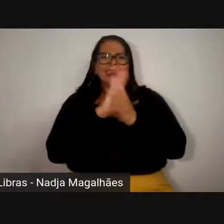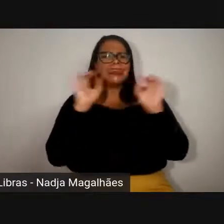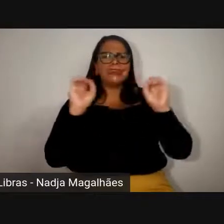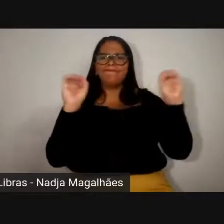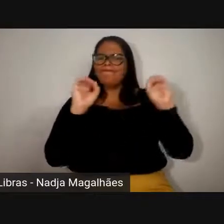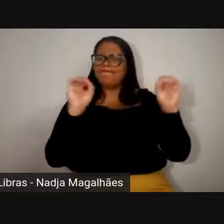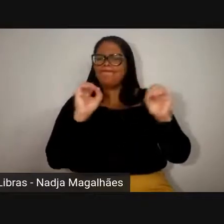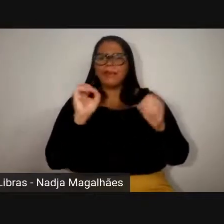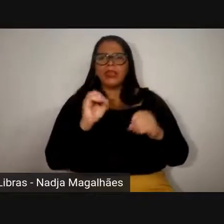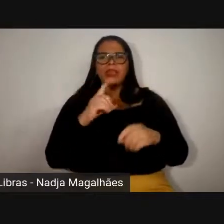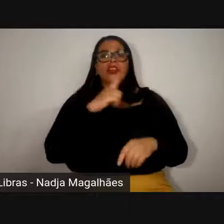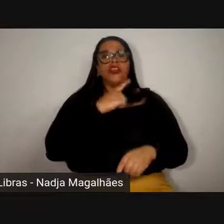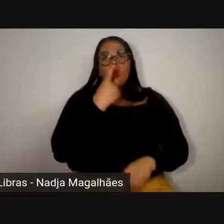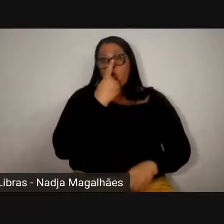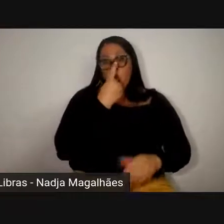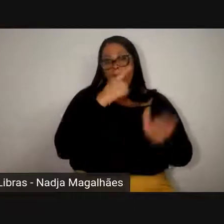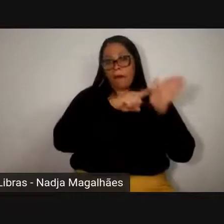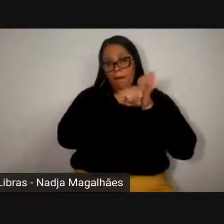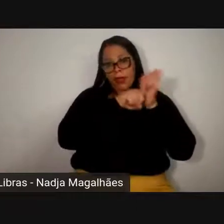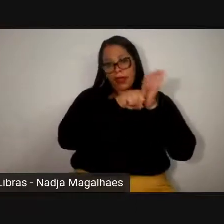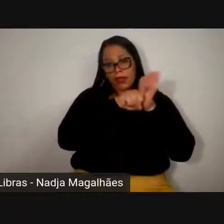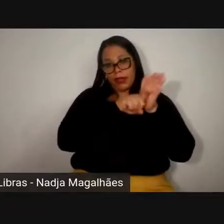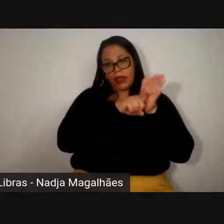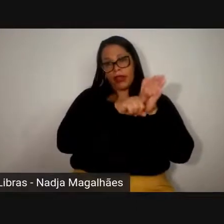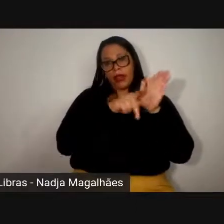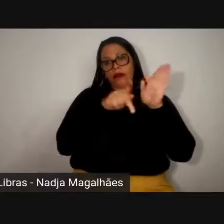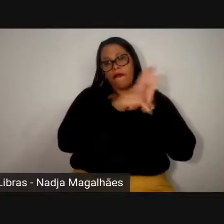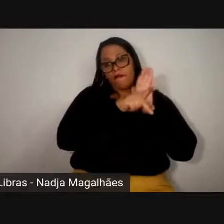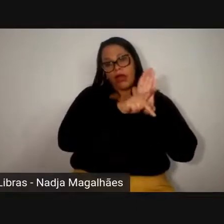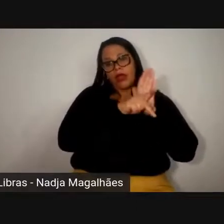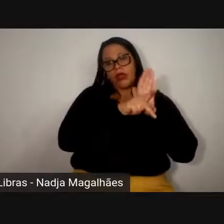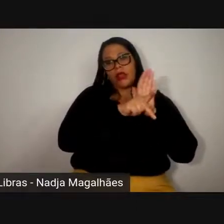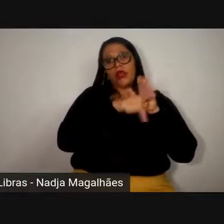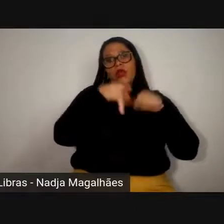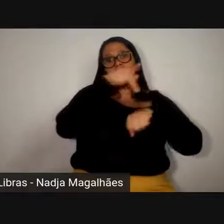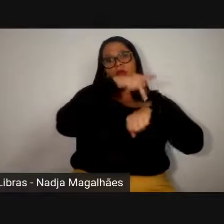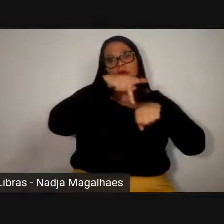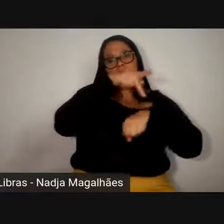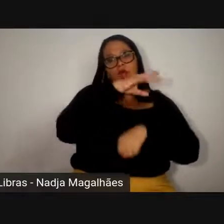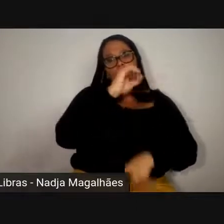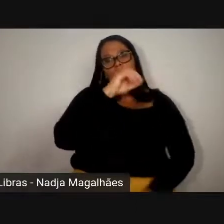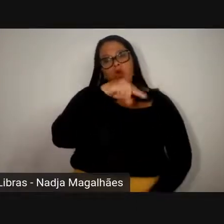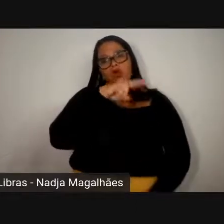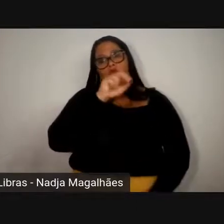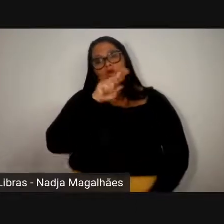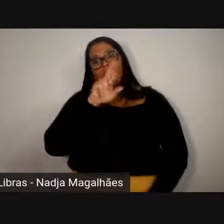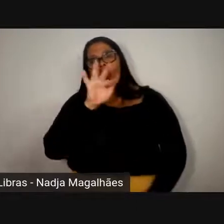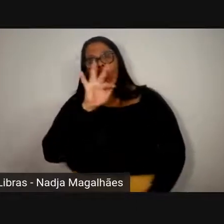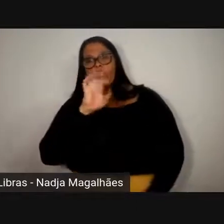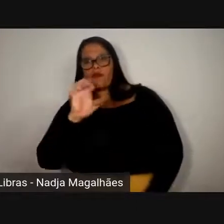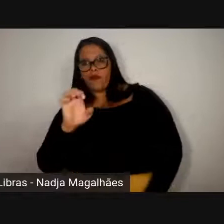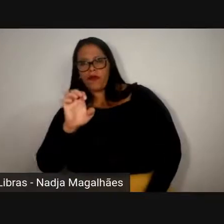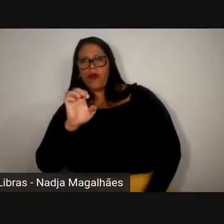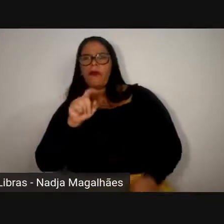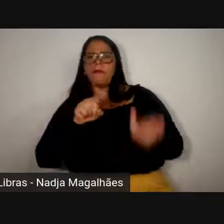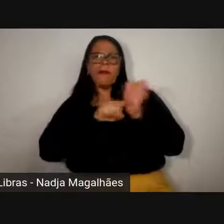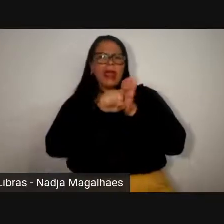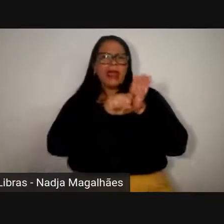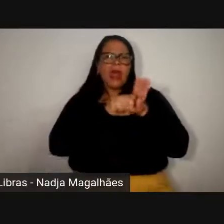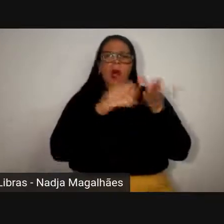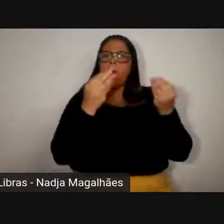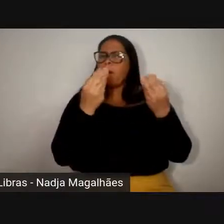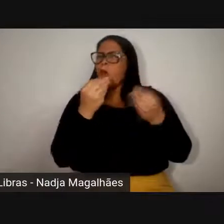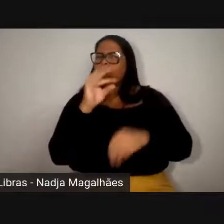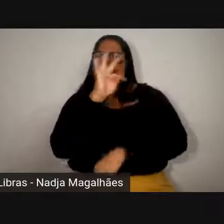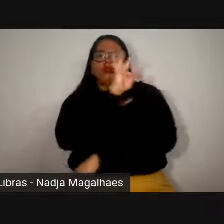um estudo feito pela Commonwealth, dos países da Commonwealth, muito técnico, e